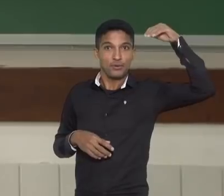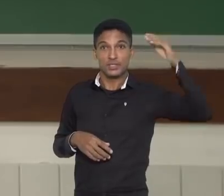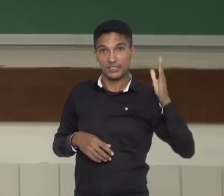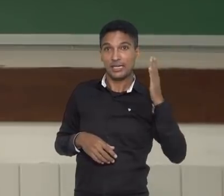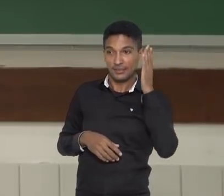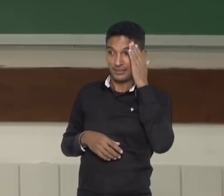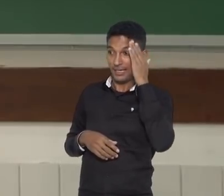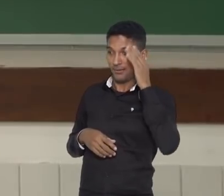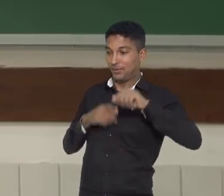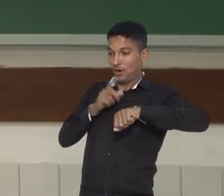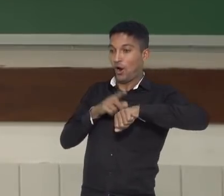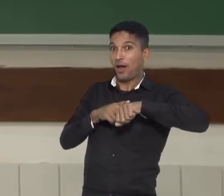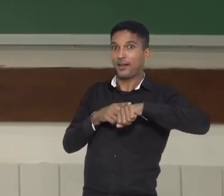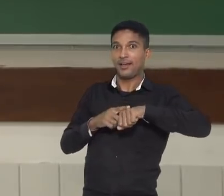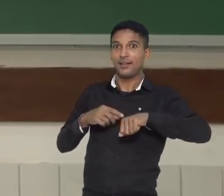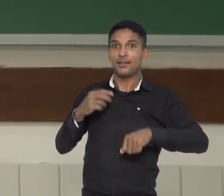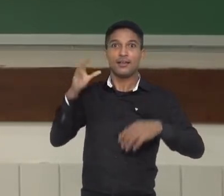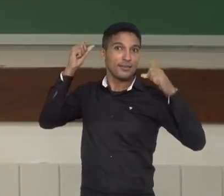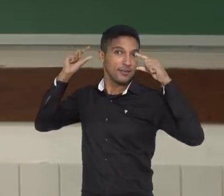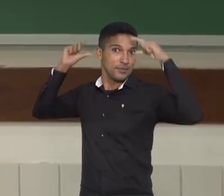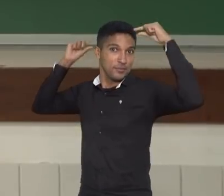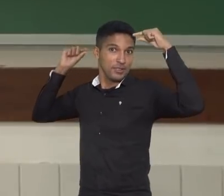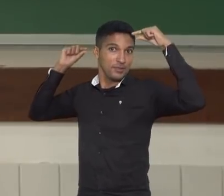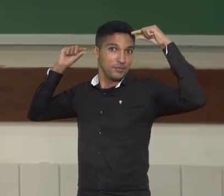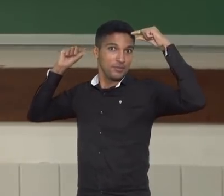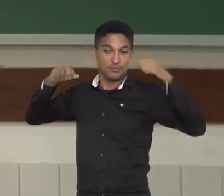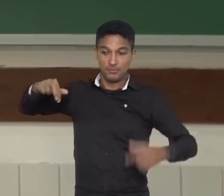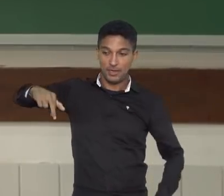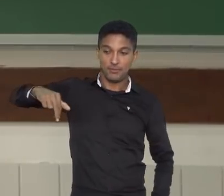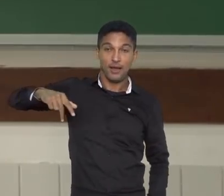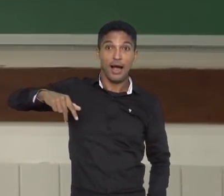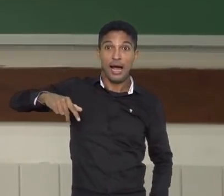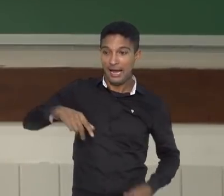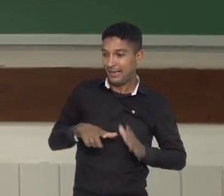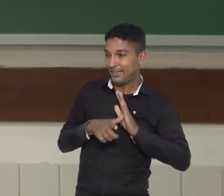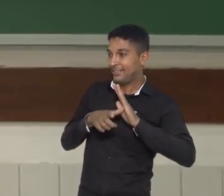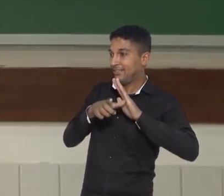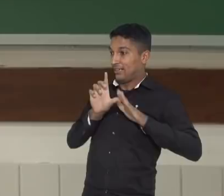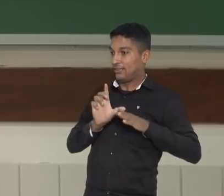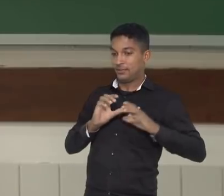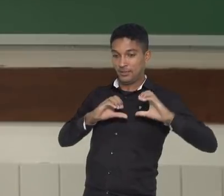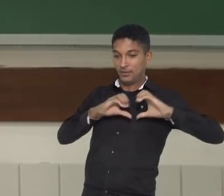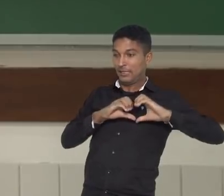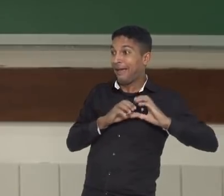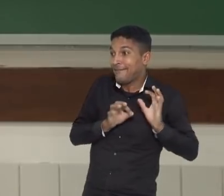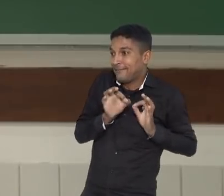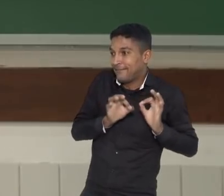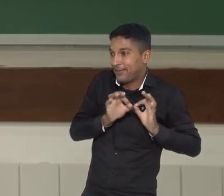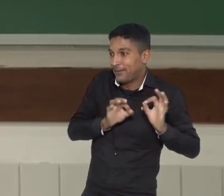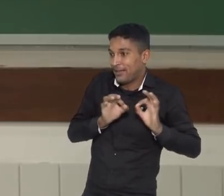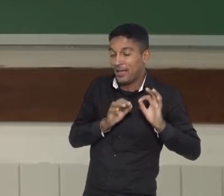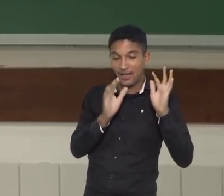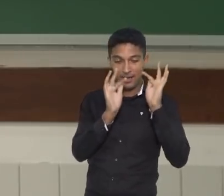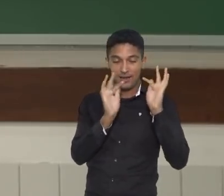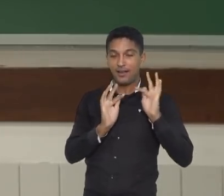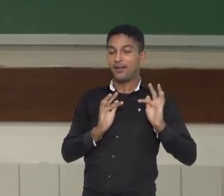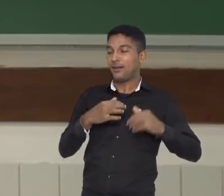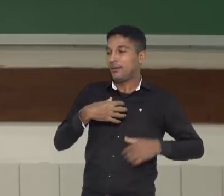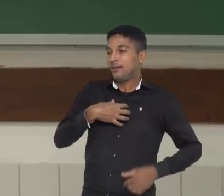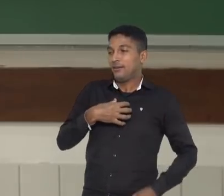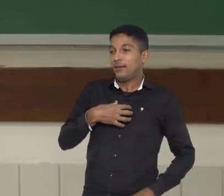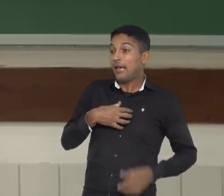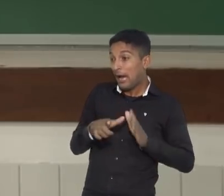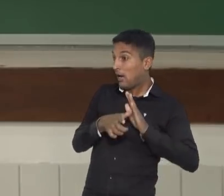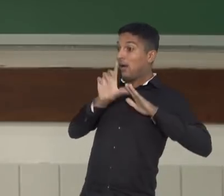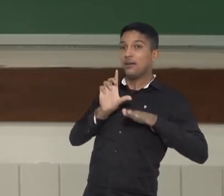preparar o coração para a chegada do Pequeno Príncipe, ficar feliz, sentir a felicidade